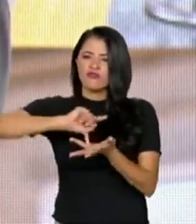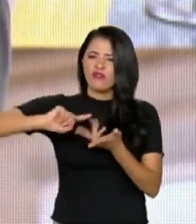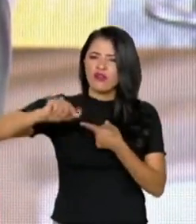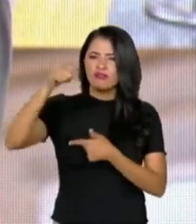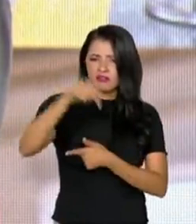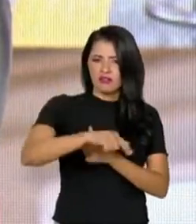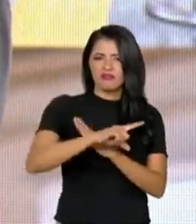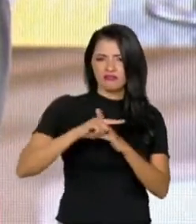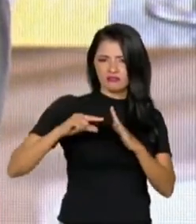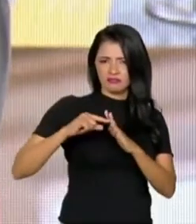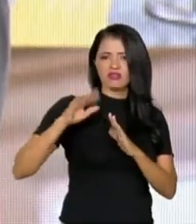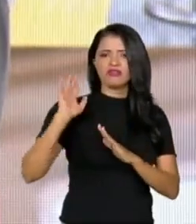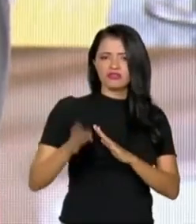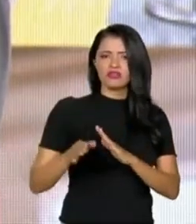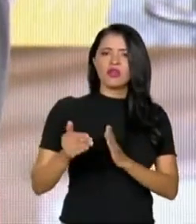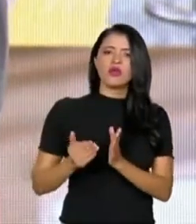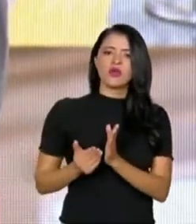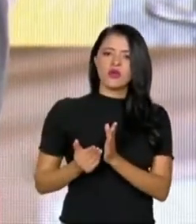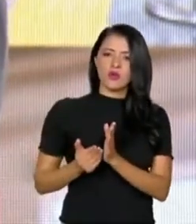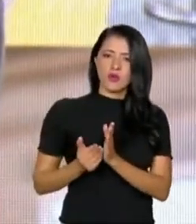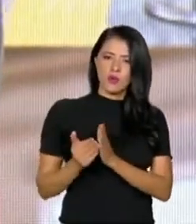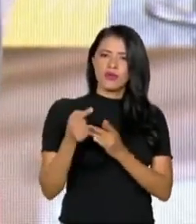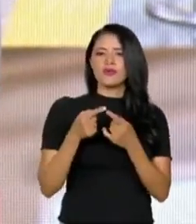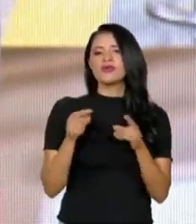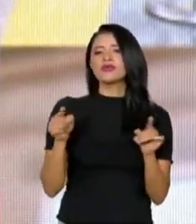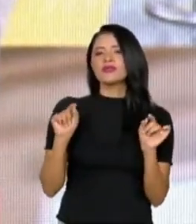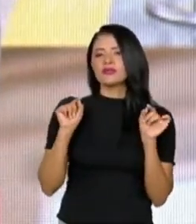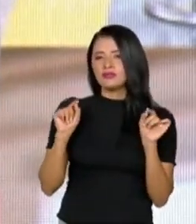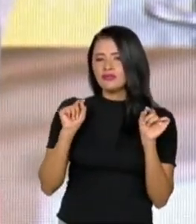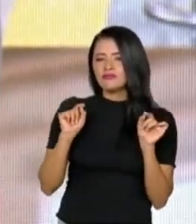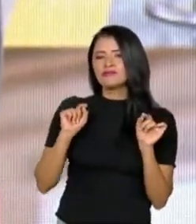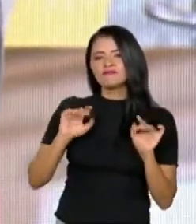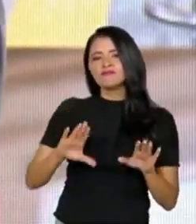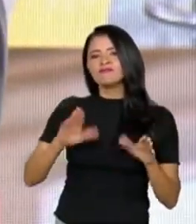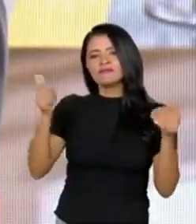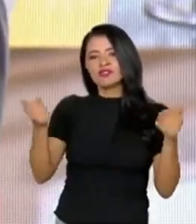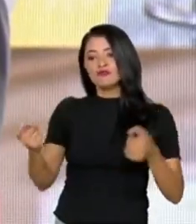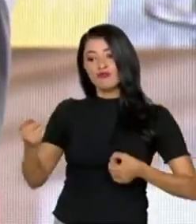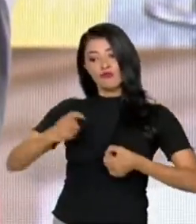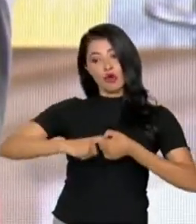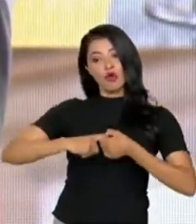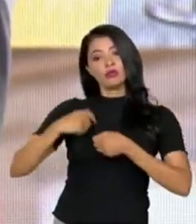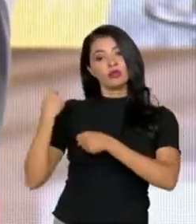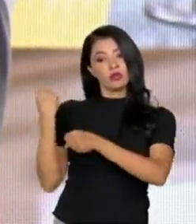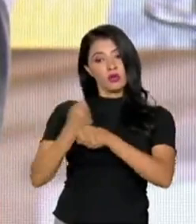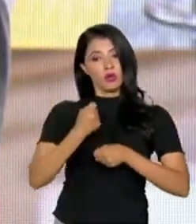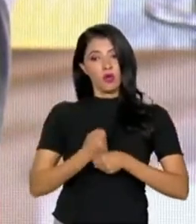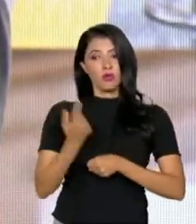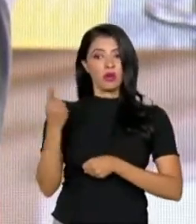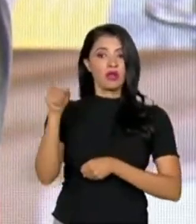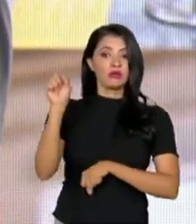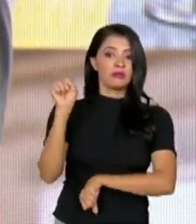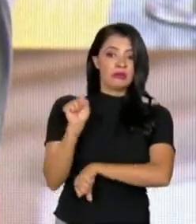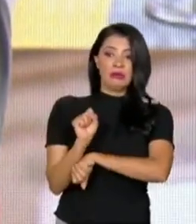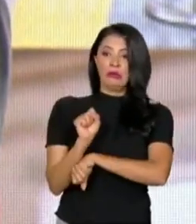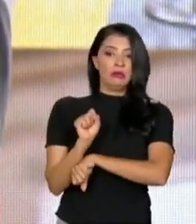do Planalto. No começo, lançando uma solenidade de retomada das obras